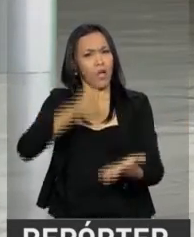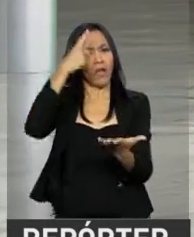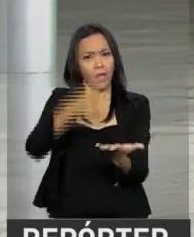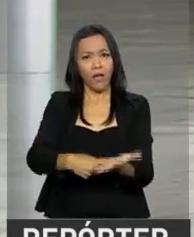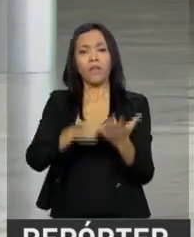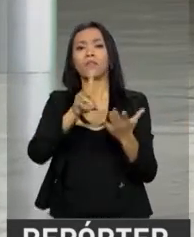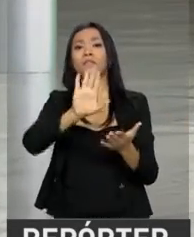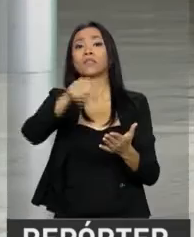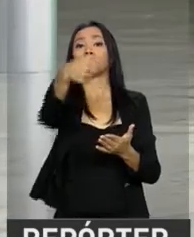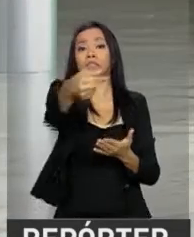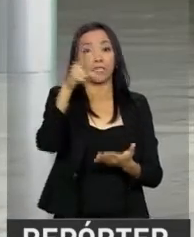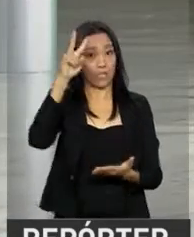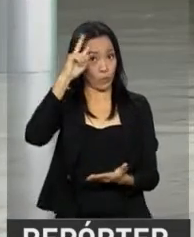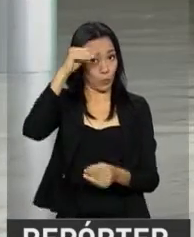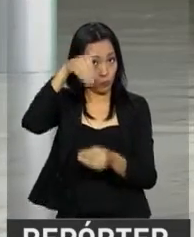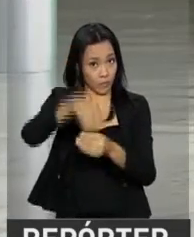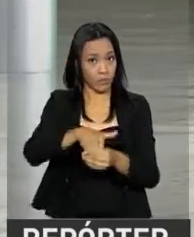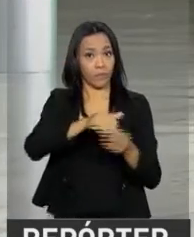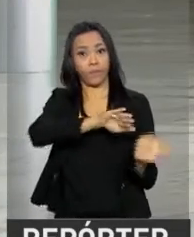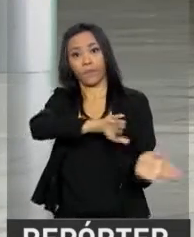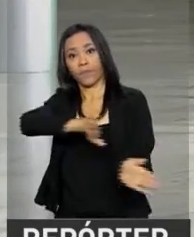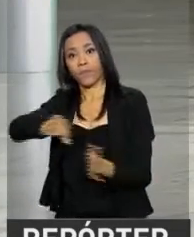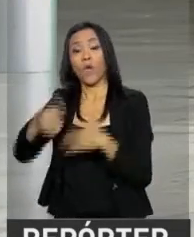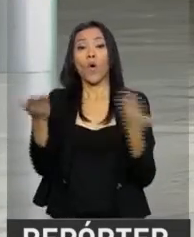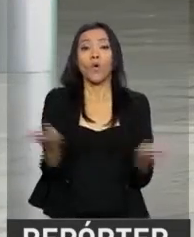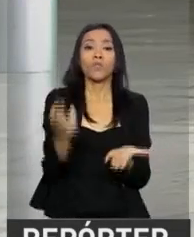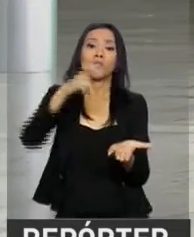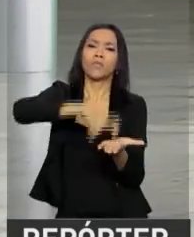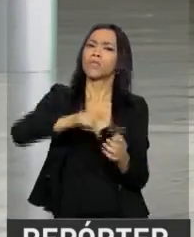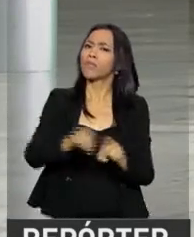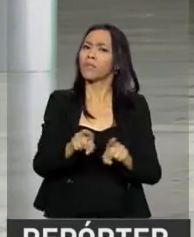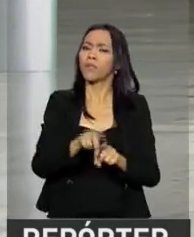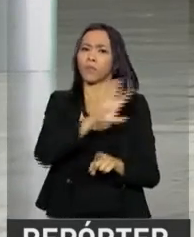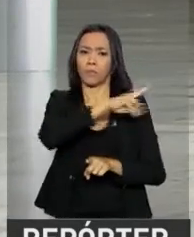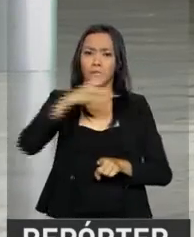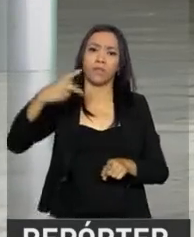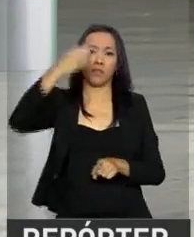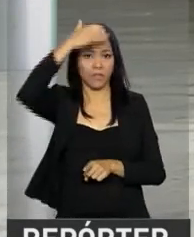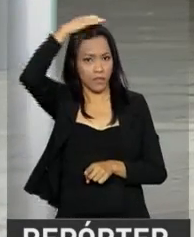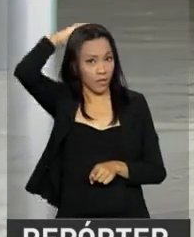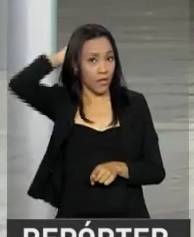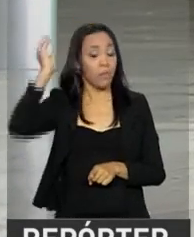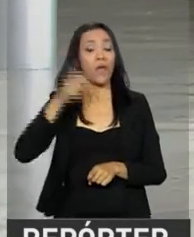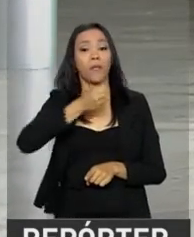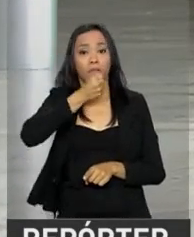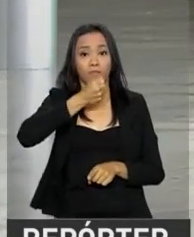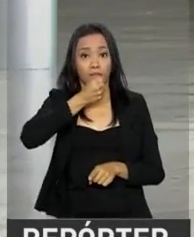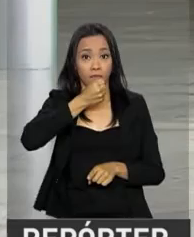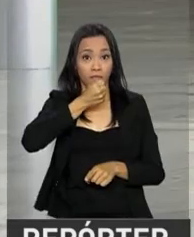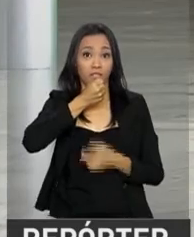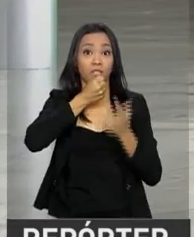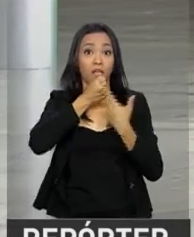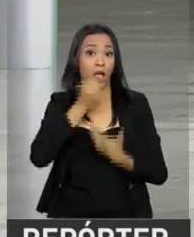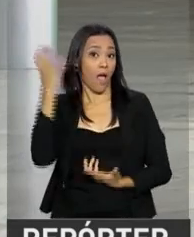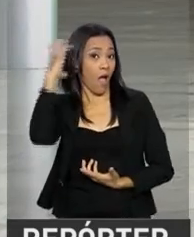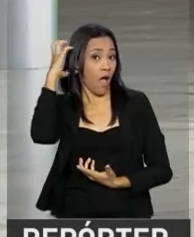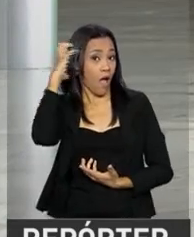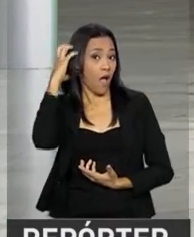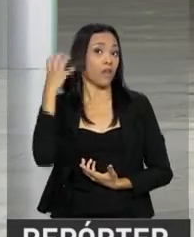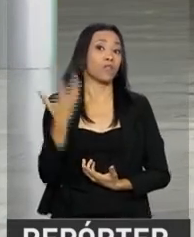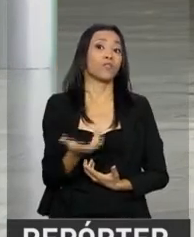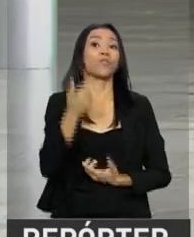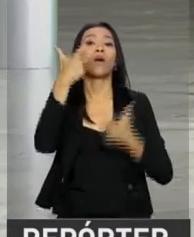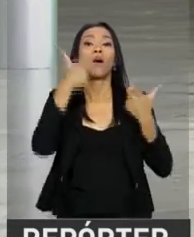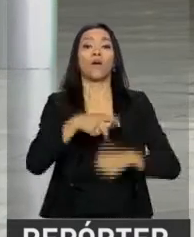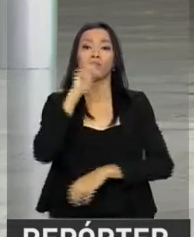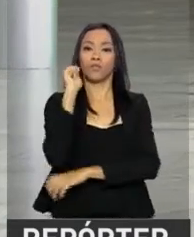próxima segunda-feira. E hoje pela manhã, inclusive, Zé Luiz, o presidente Michel Temer, que concedeu uma entrevista ao vivo à Rádio Gaúcha,